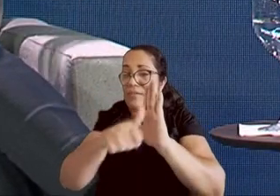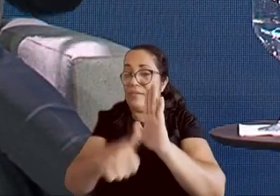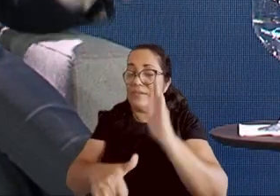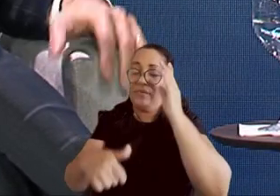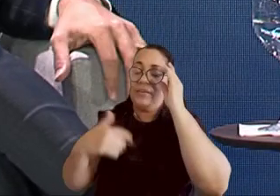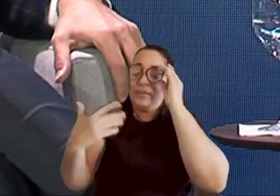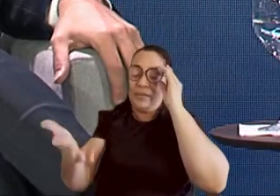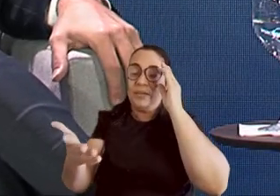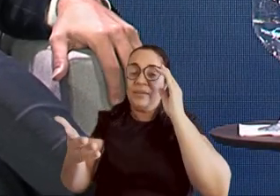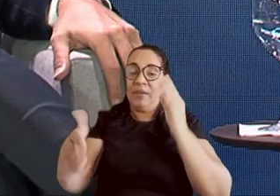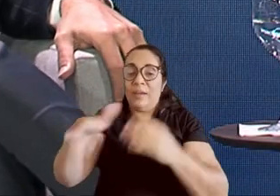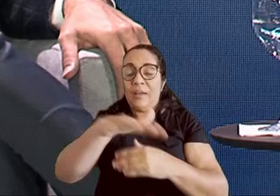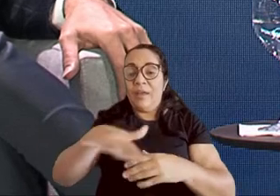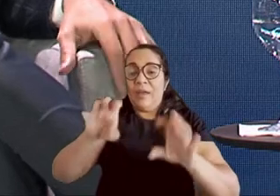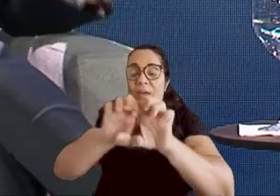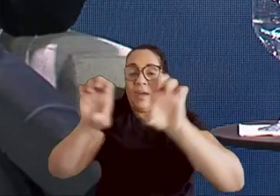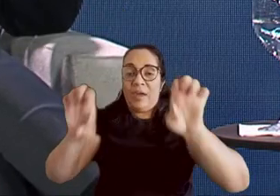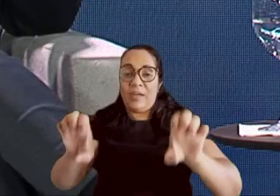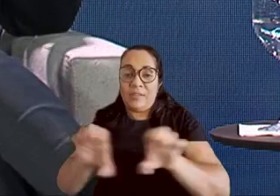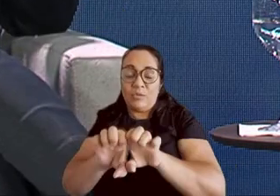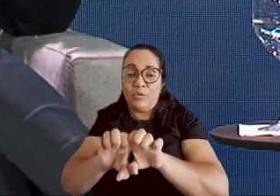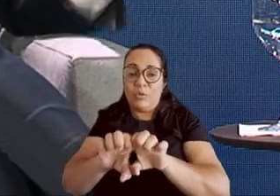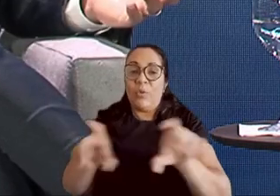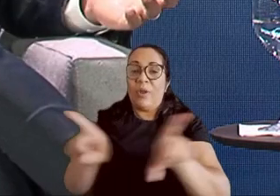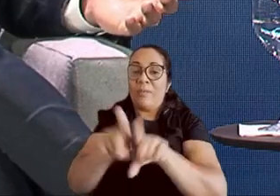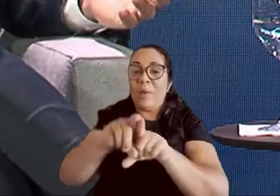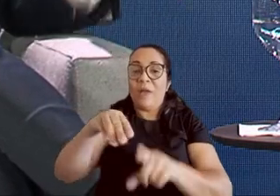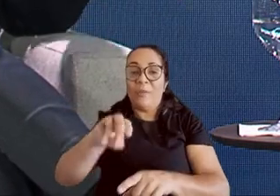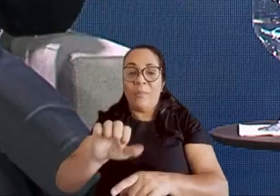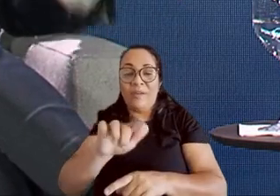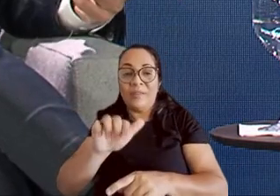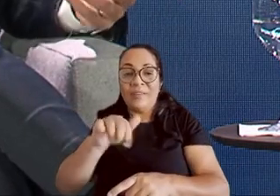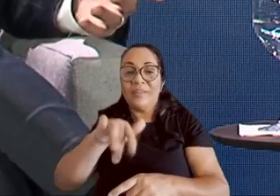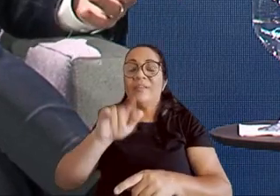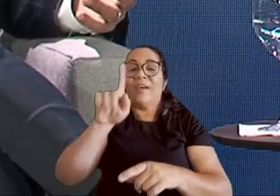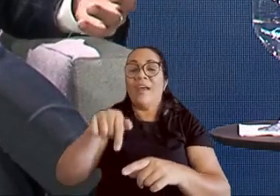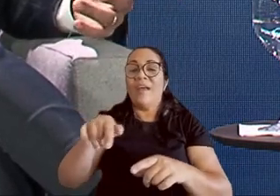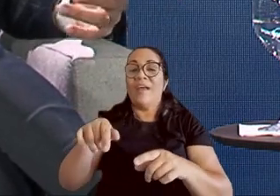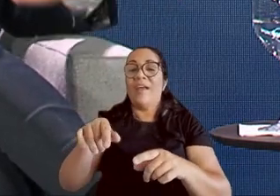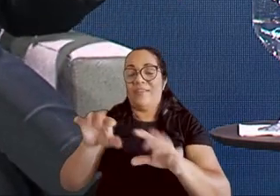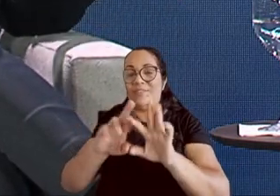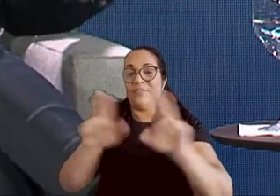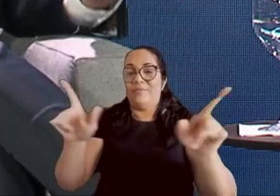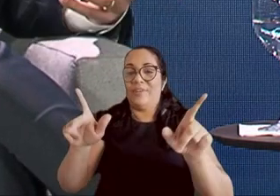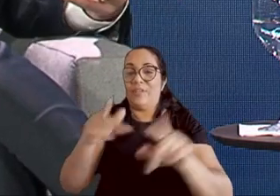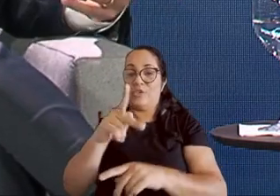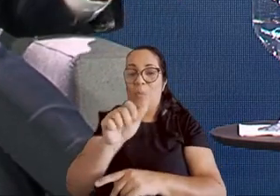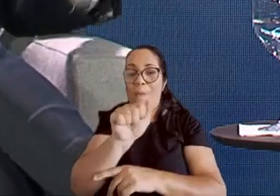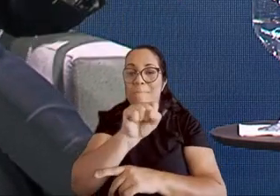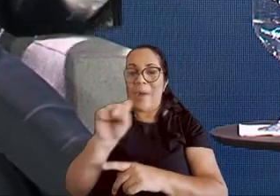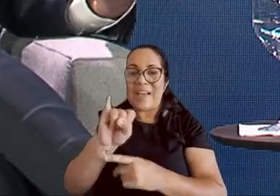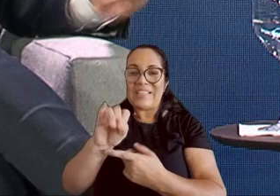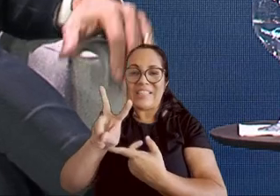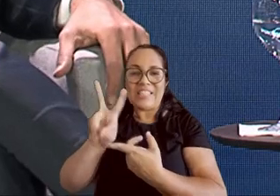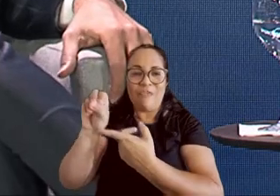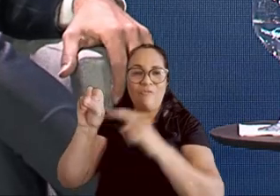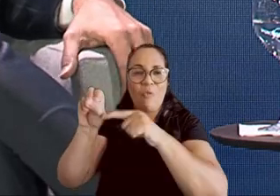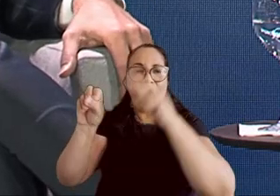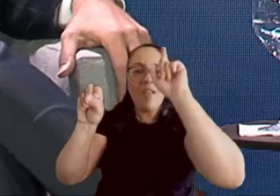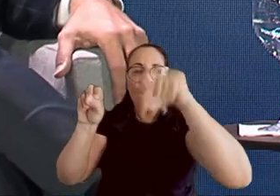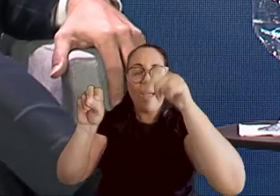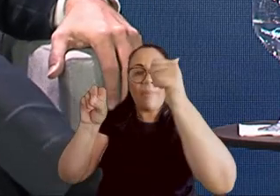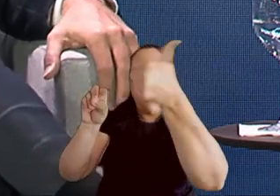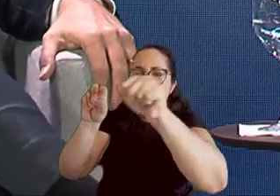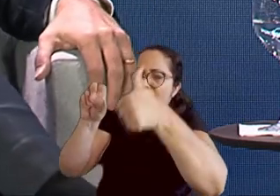as estruturas mezaninos também são mais comuns né Você precisa ter o bolso adequado né o passivo certo para isso saber explicar bem o risco que você vai